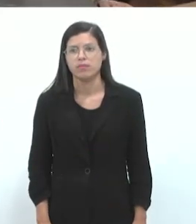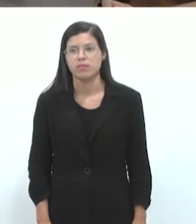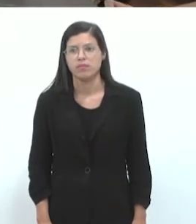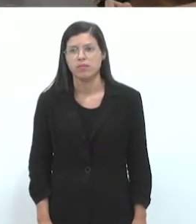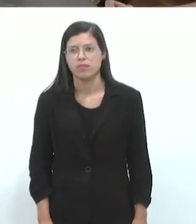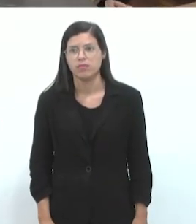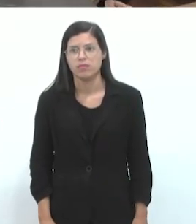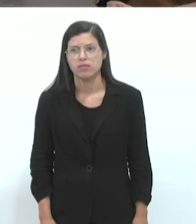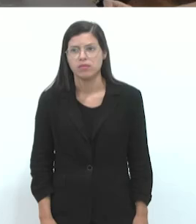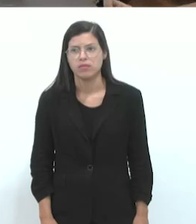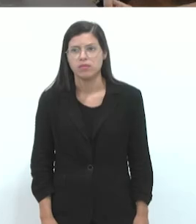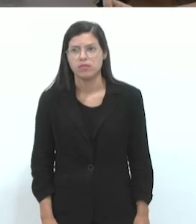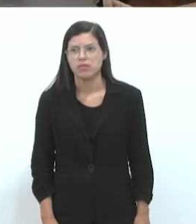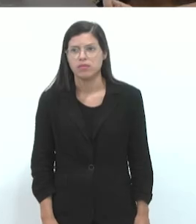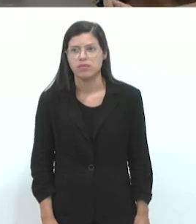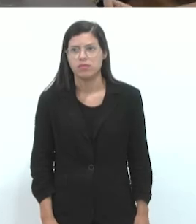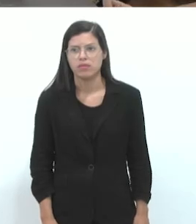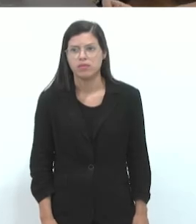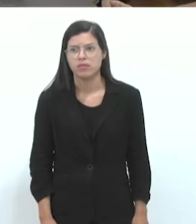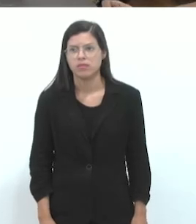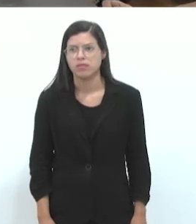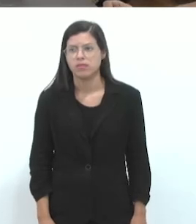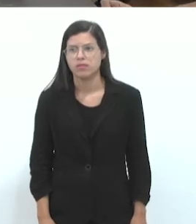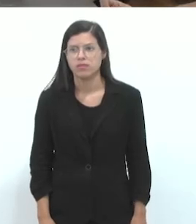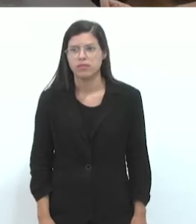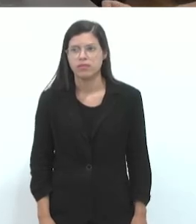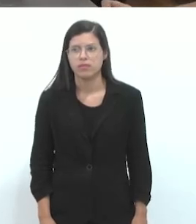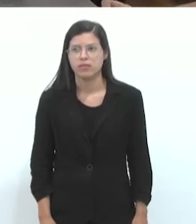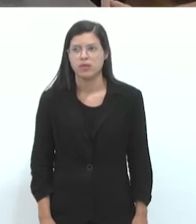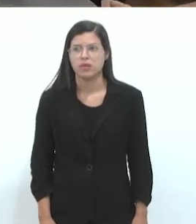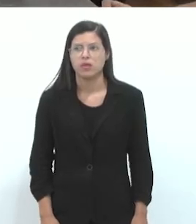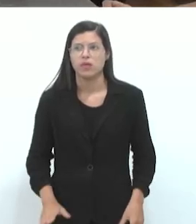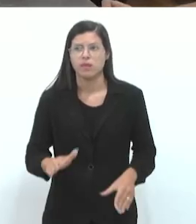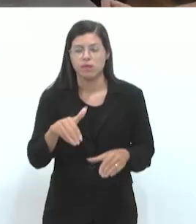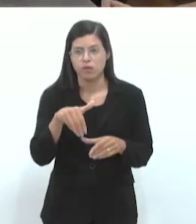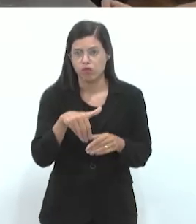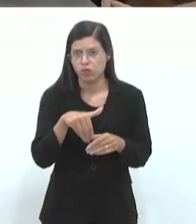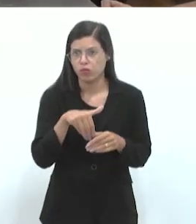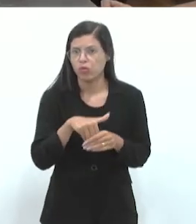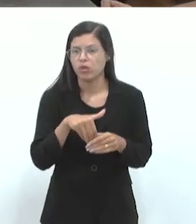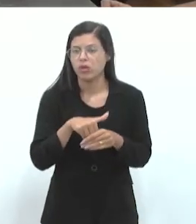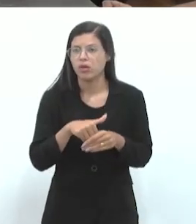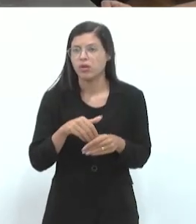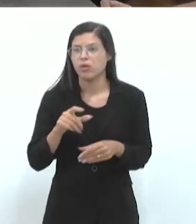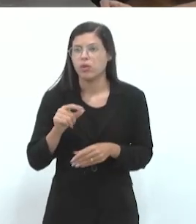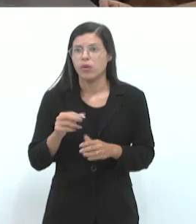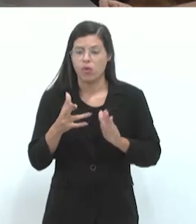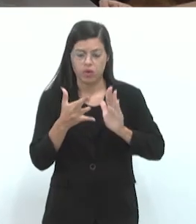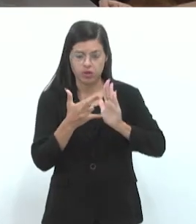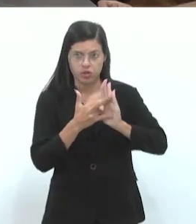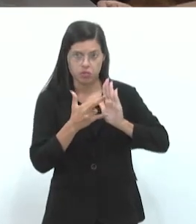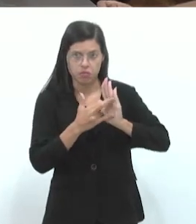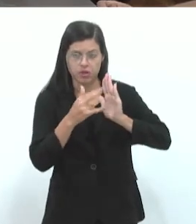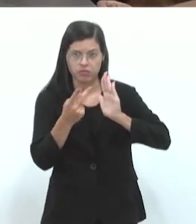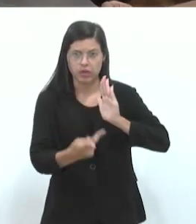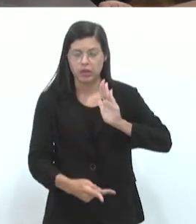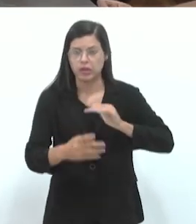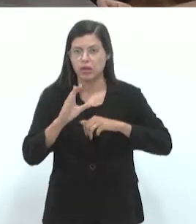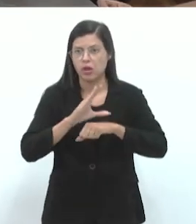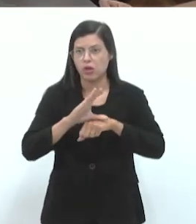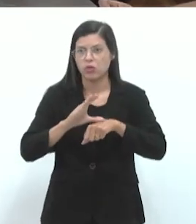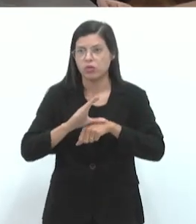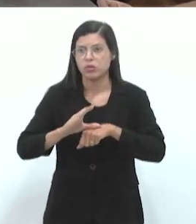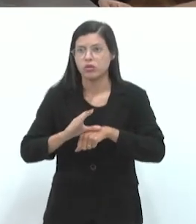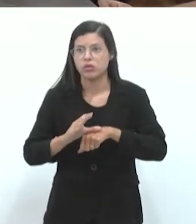Eu não estou numa faceta muito cordial ultimamente. Eu ainda votaria que a prerrogativa do Não, eu acho que regimento a dessa gente casa pode- e da Constituição do Estado promover